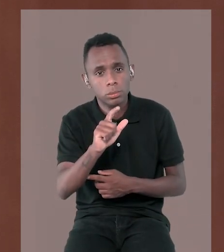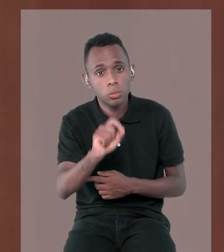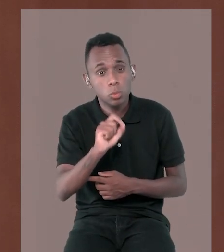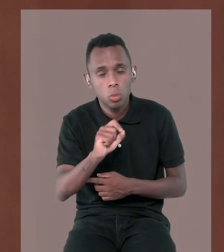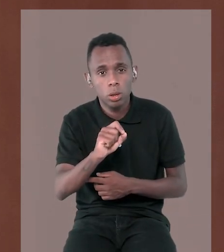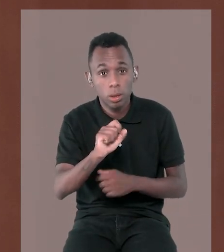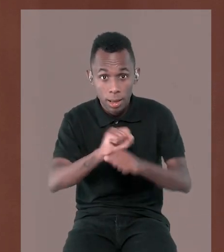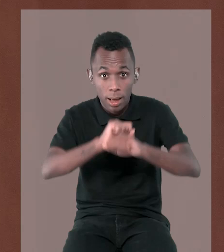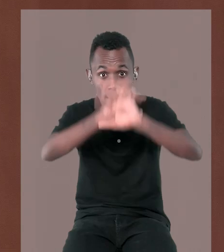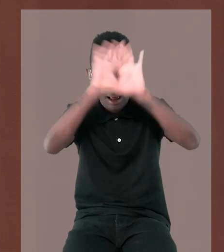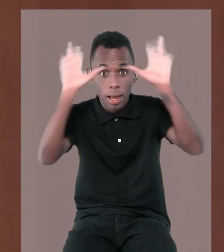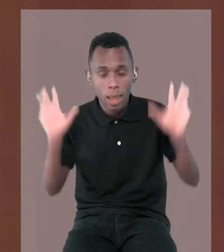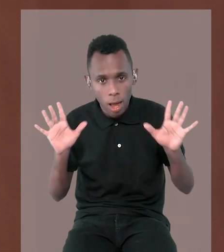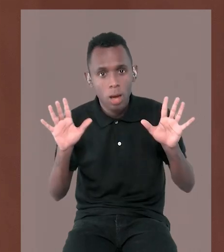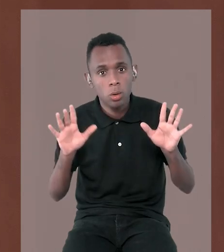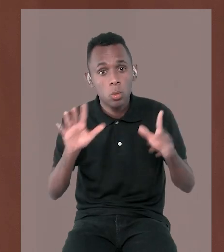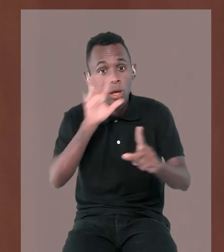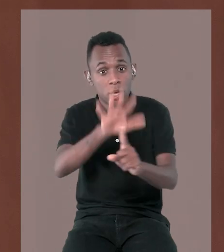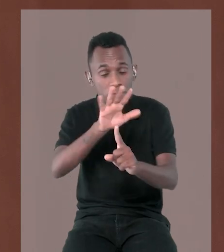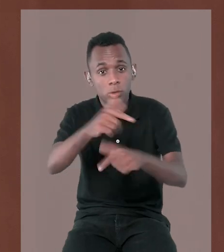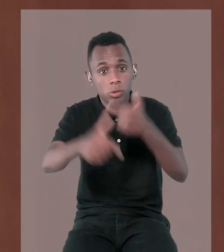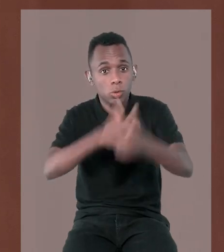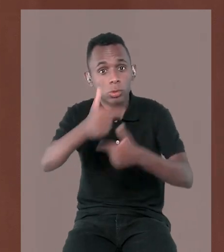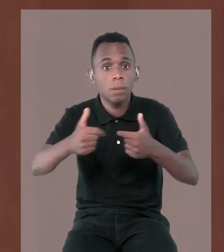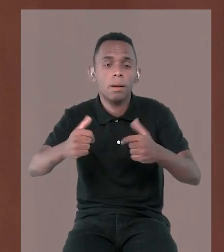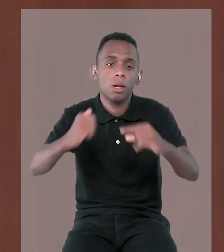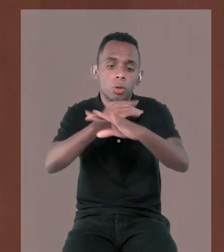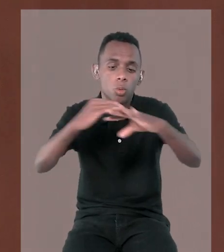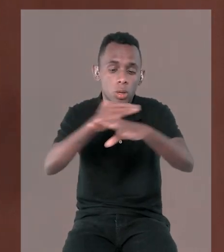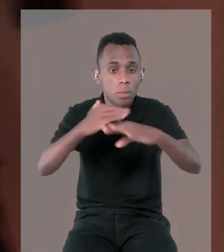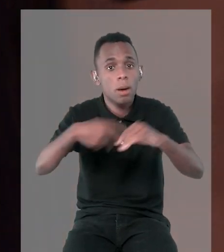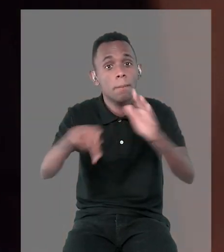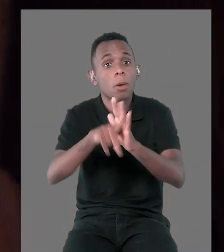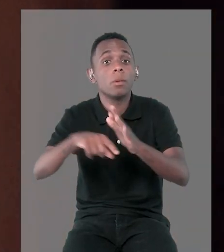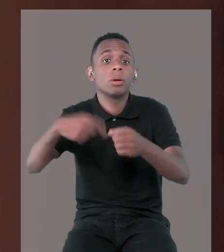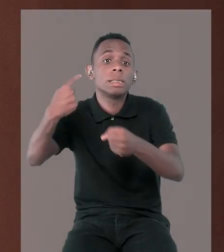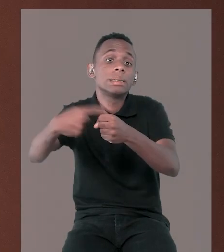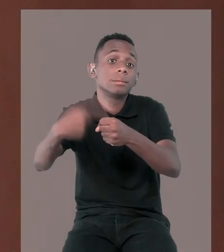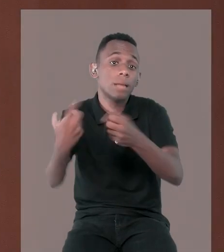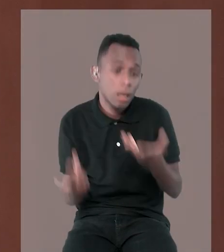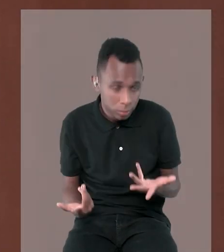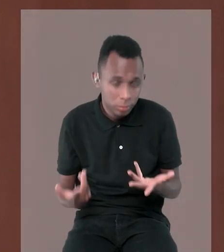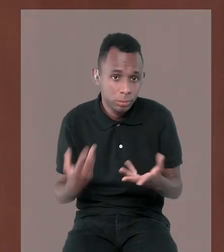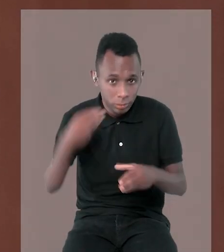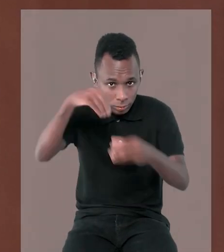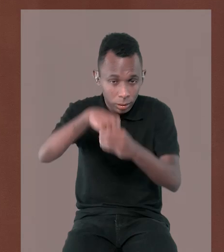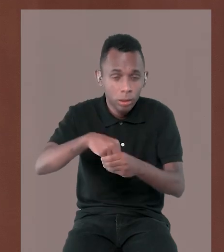visualizar com clareza o impacto desse trabalho também no espaço urbano de Aimorés. Se